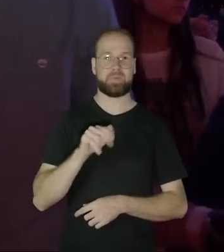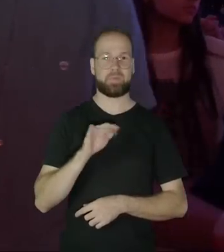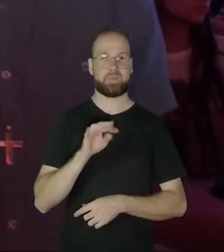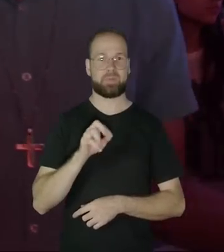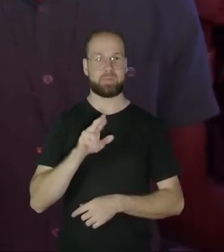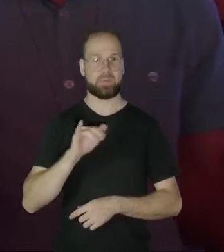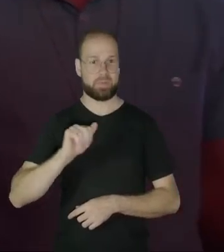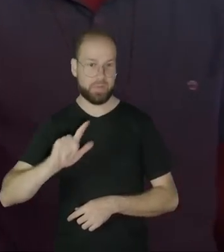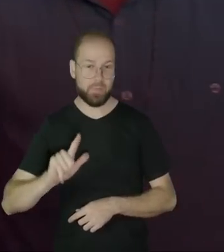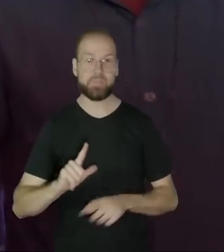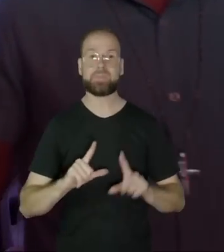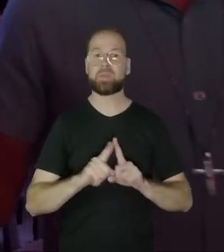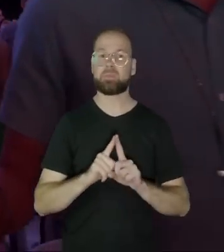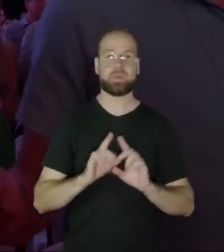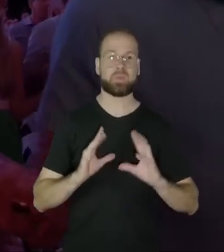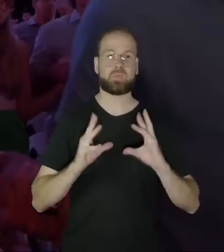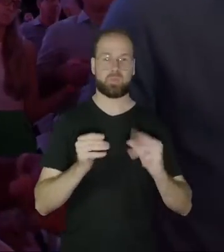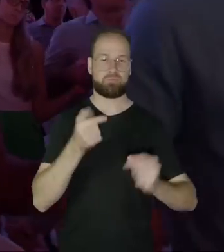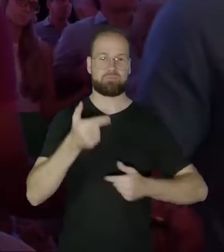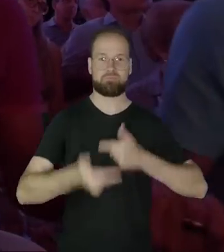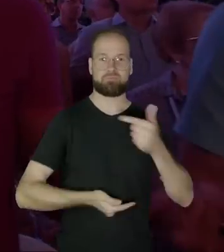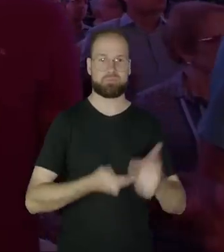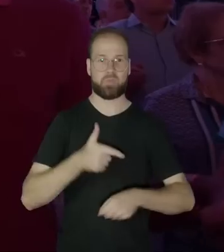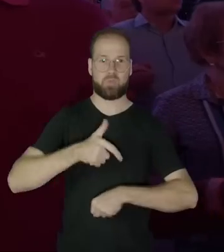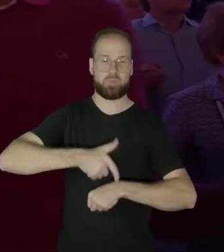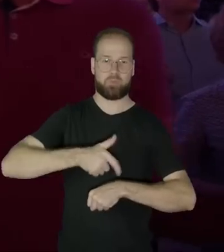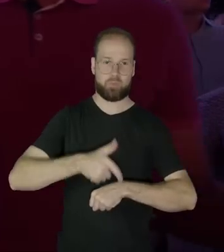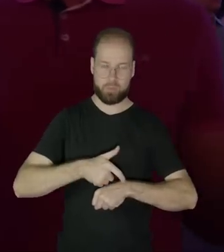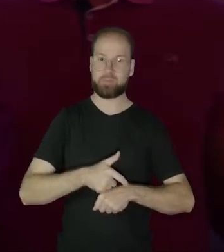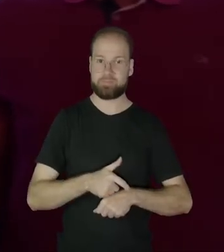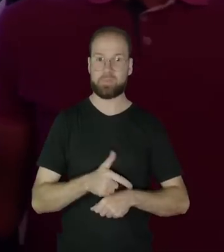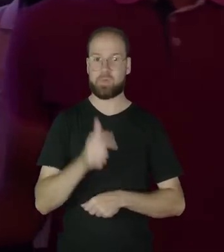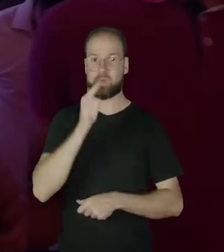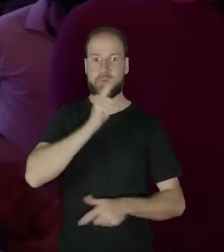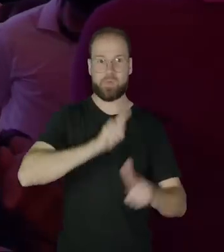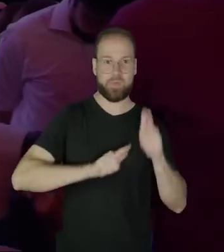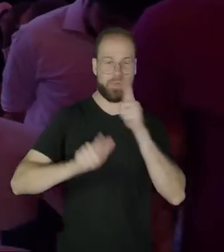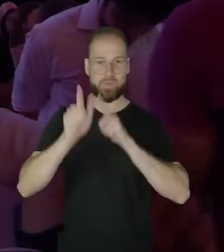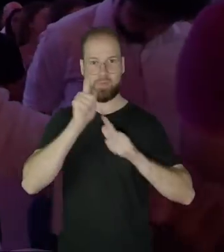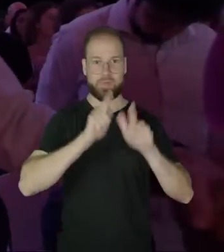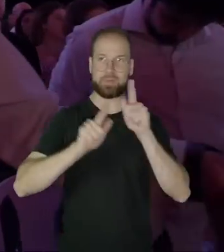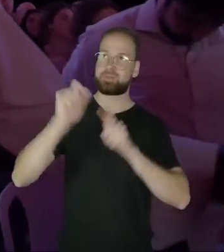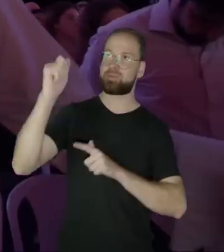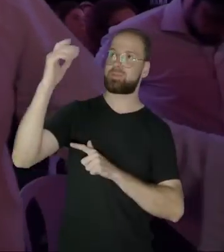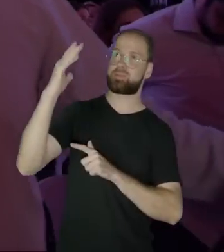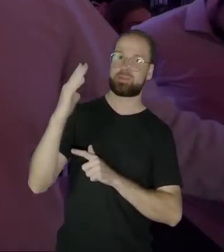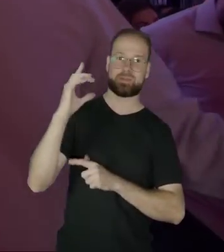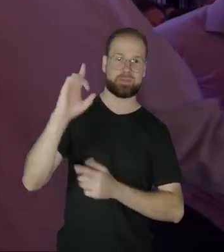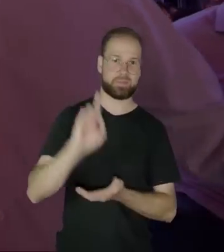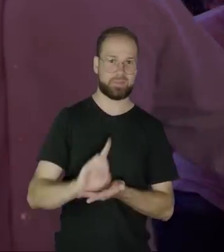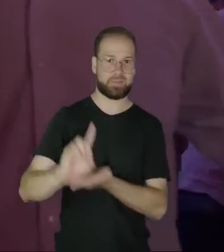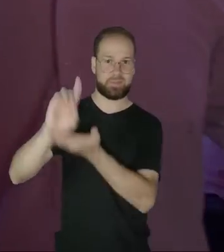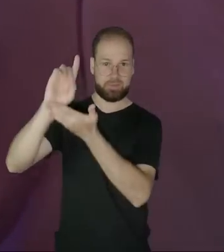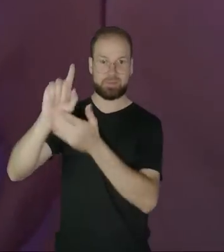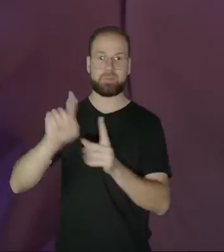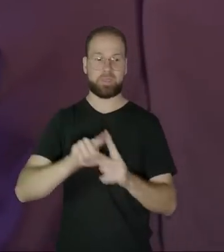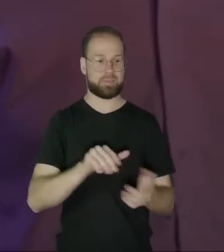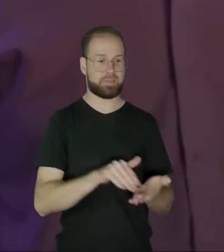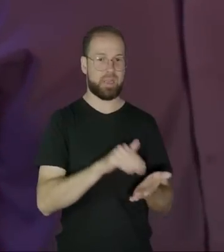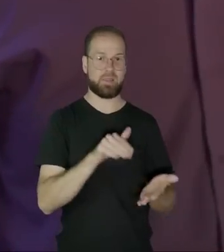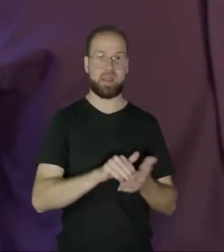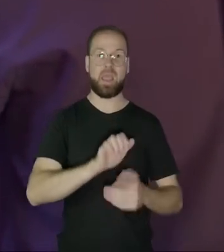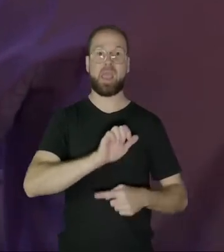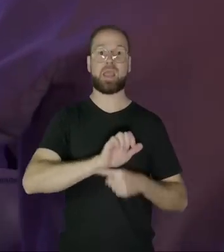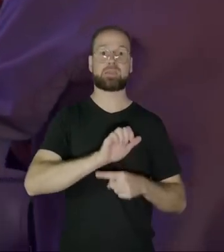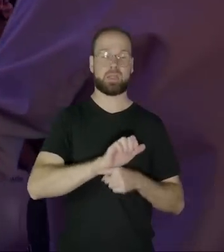Todos aqueles que fizeram com que esse momento se tornasse uma expressão da gratuidade de Deus. Programa Goiás, Secretaria do Estado de